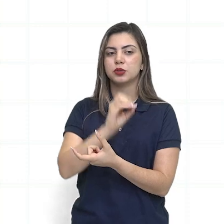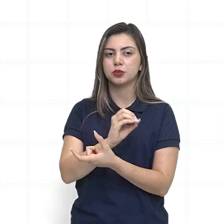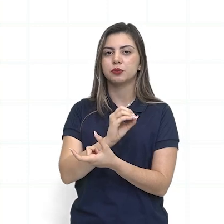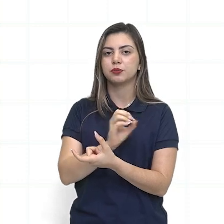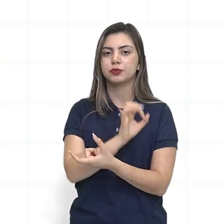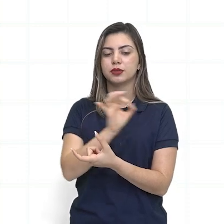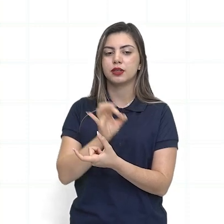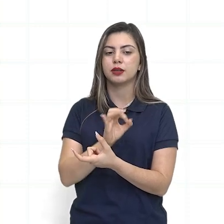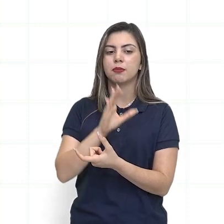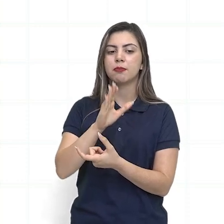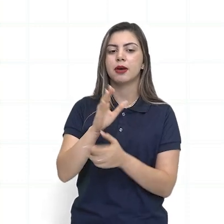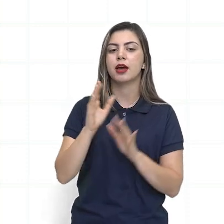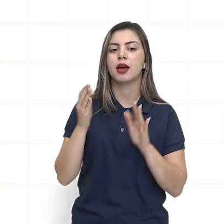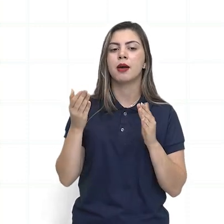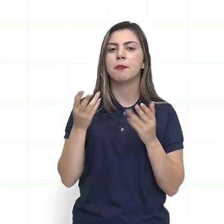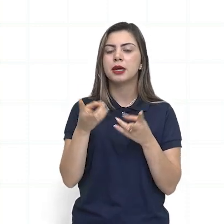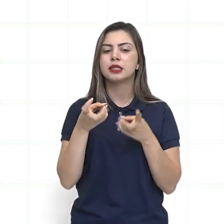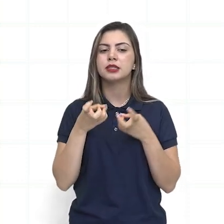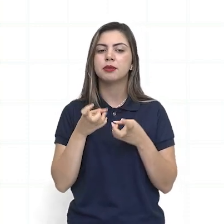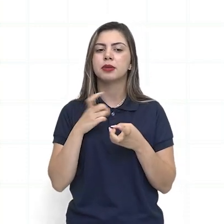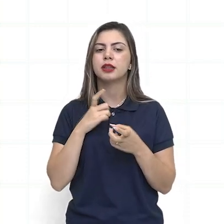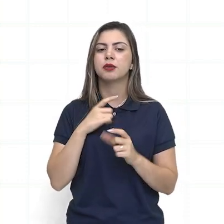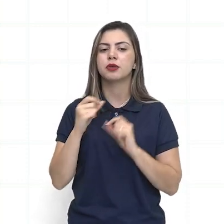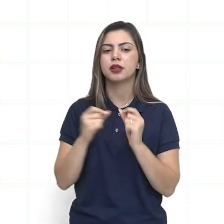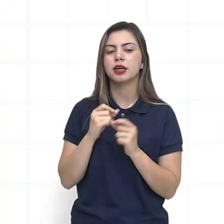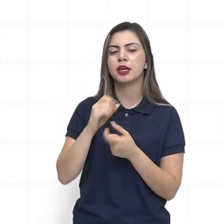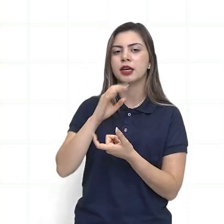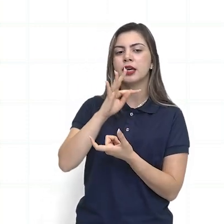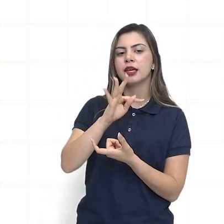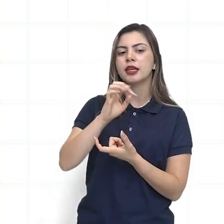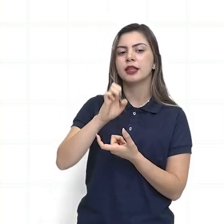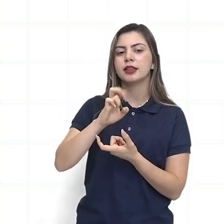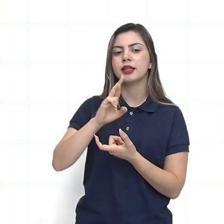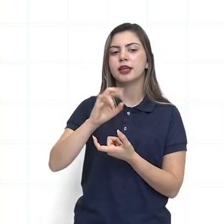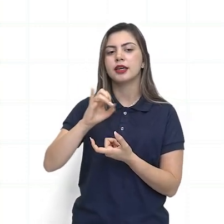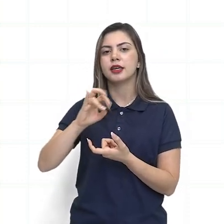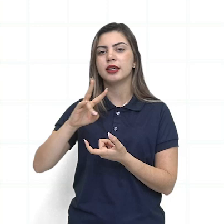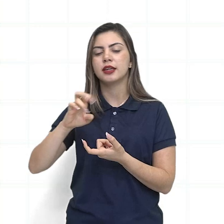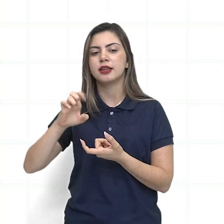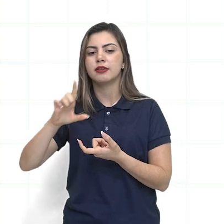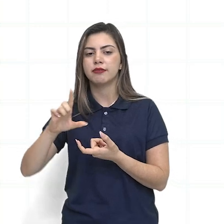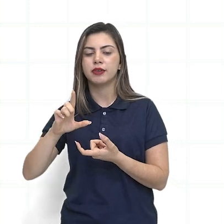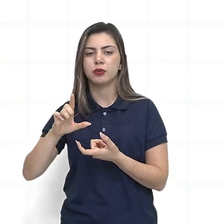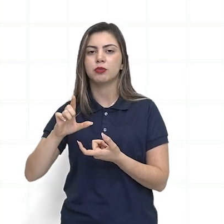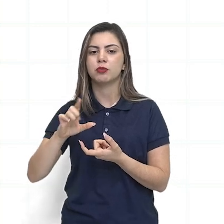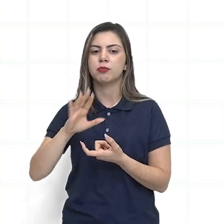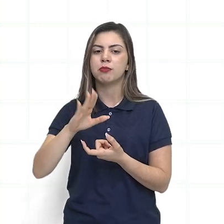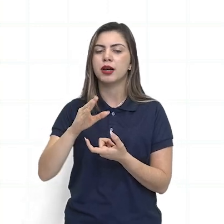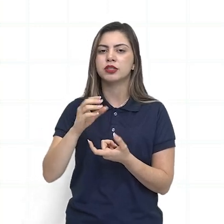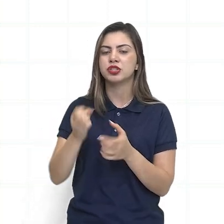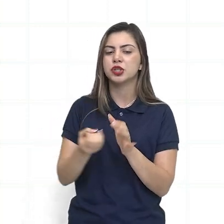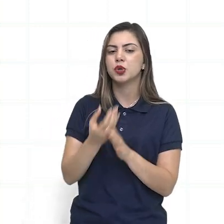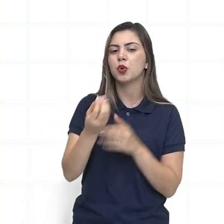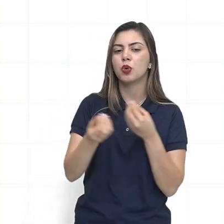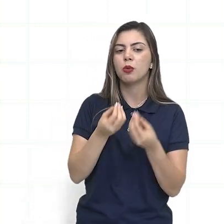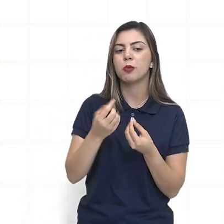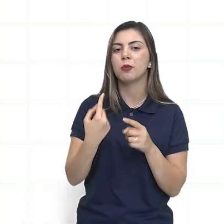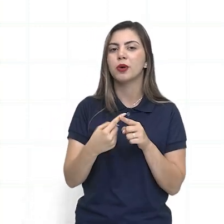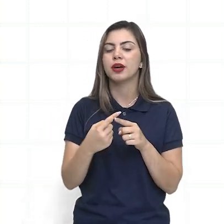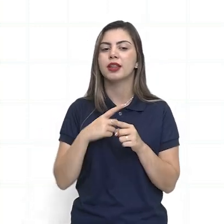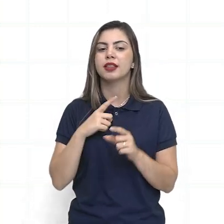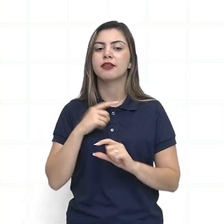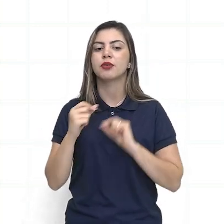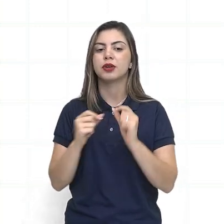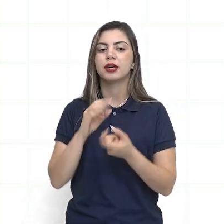A palavra terrível formada veio de terror. Então, o que eu tenho aqui é esse